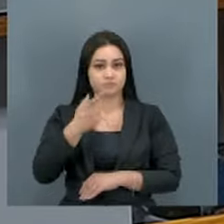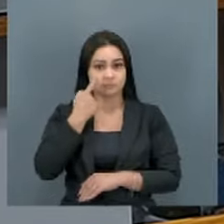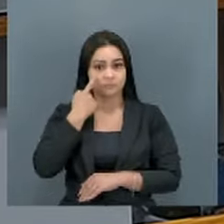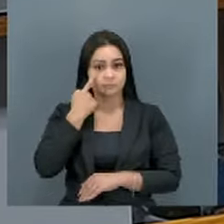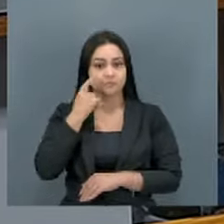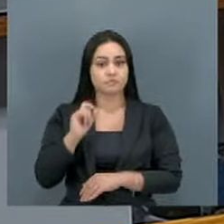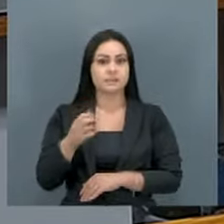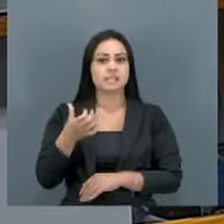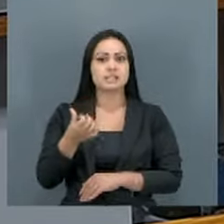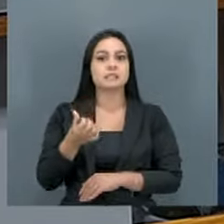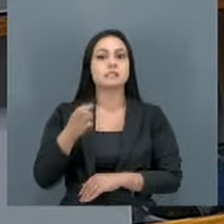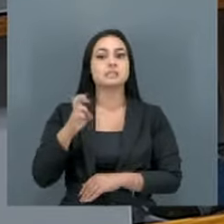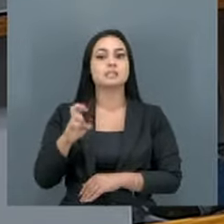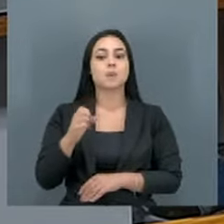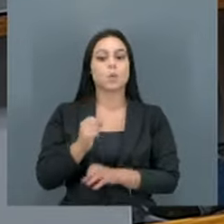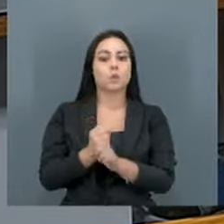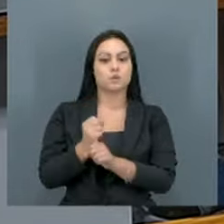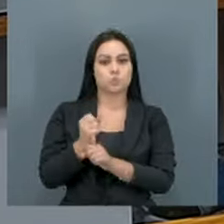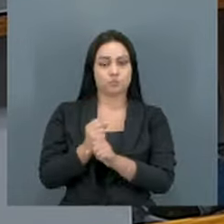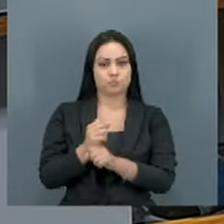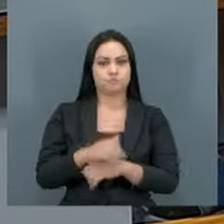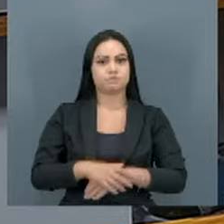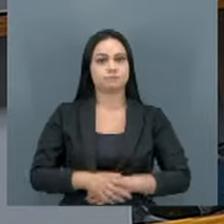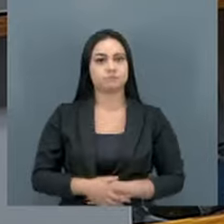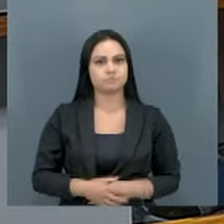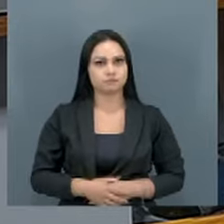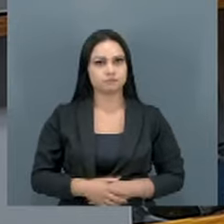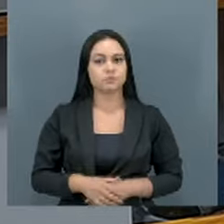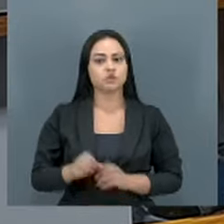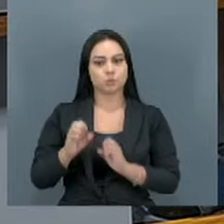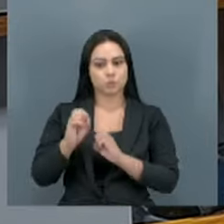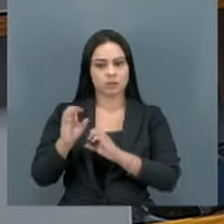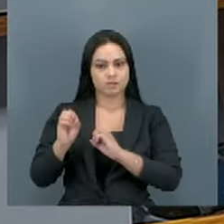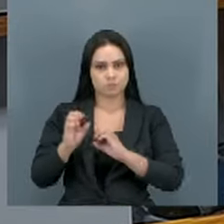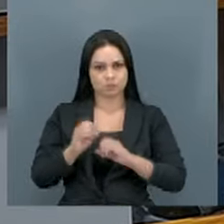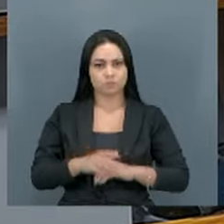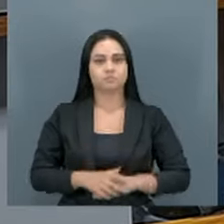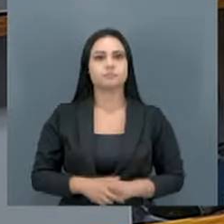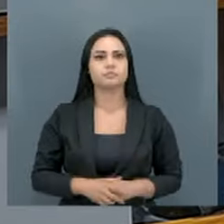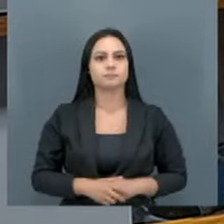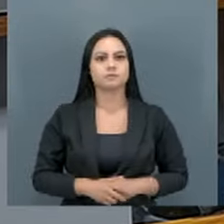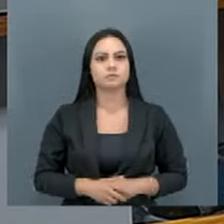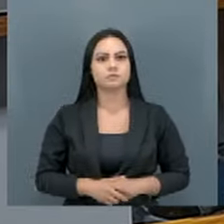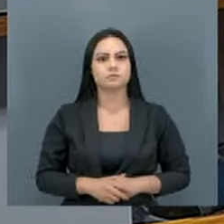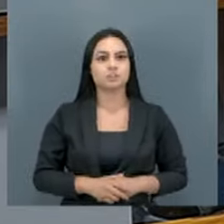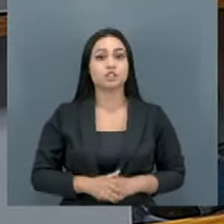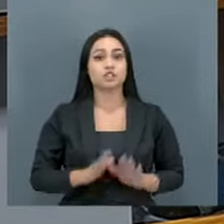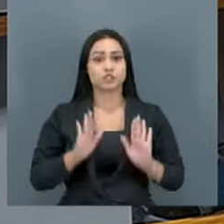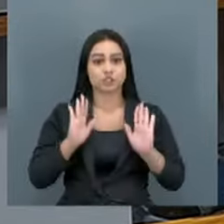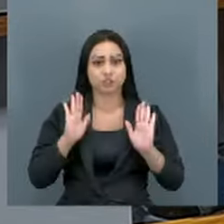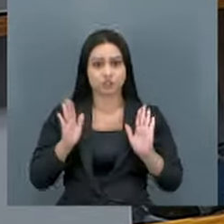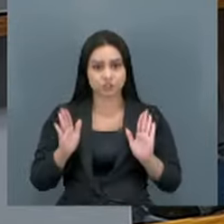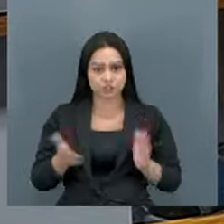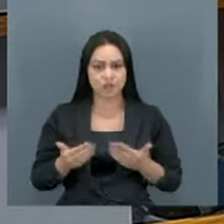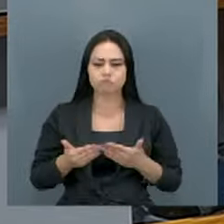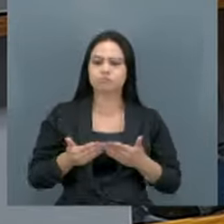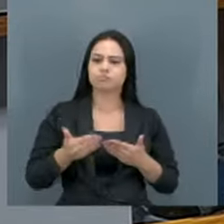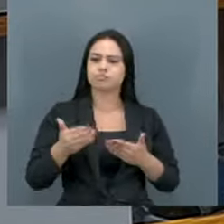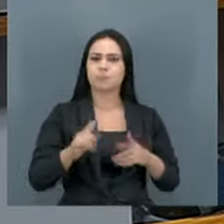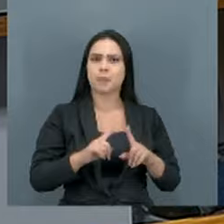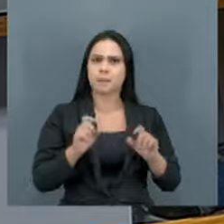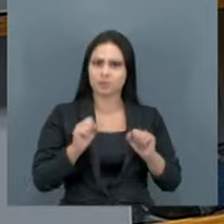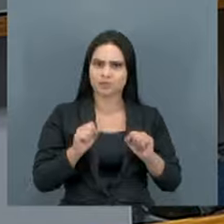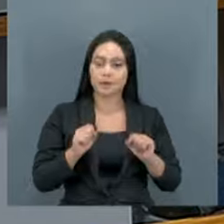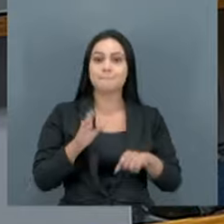aí 65 anos de educação. Eles já foram longe, mas poderiam ter